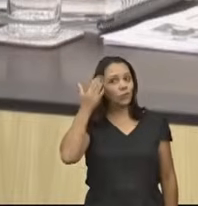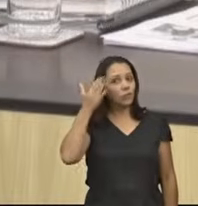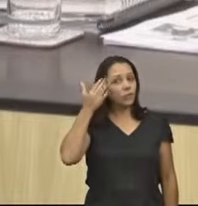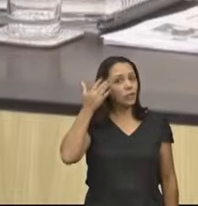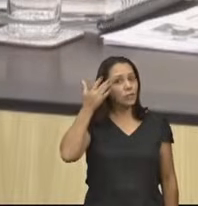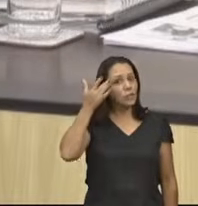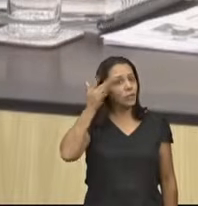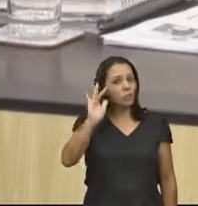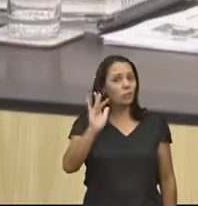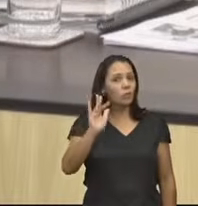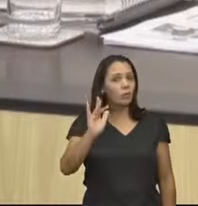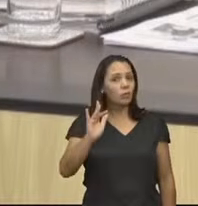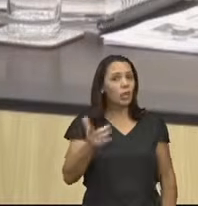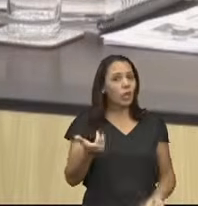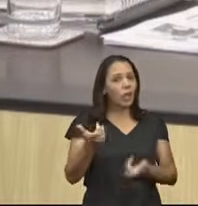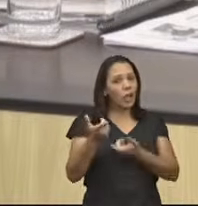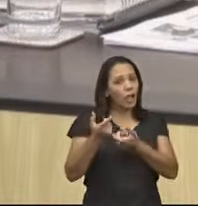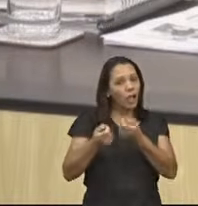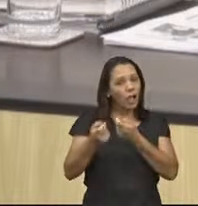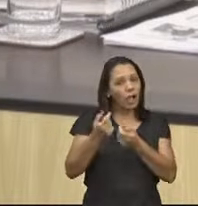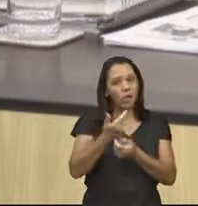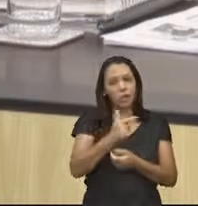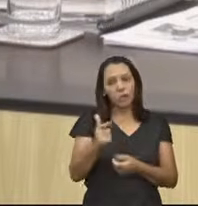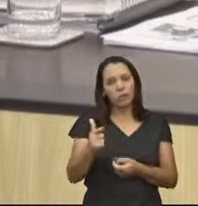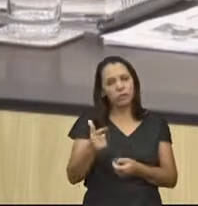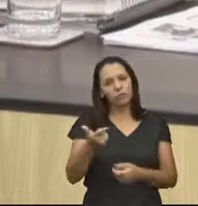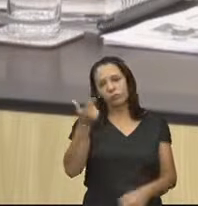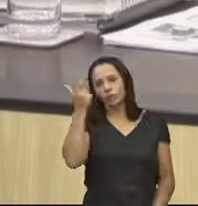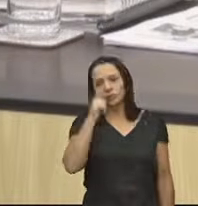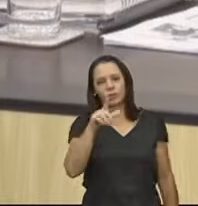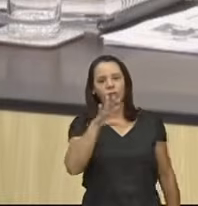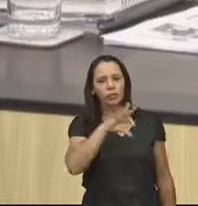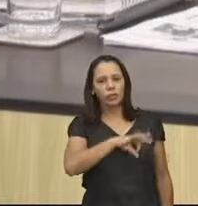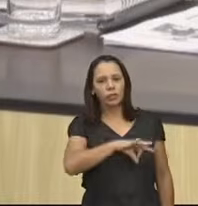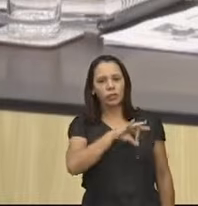acaba ficando meses, às vezes, sem um ganha-pão,